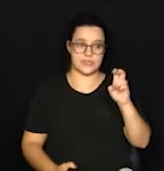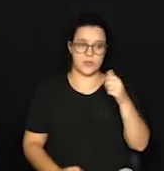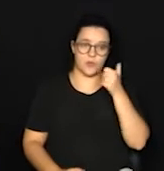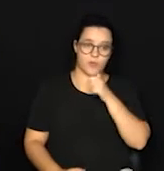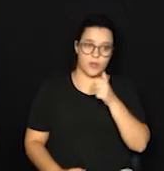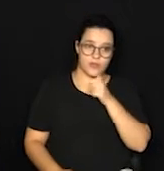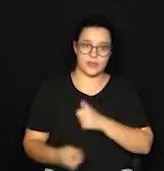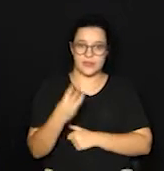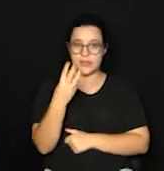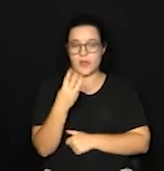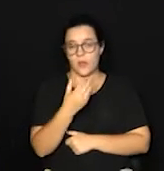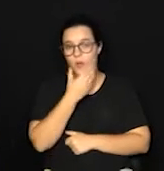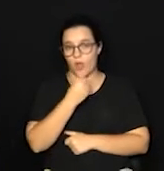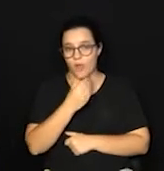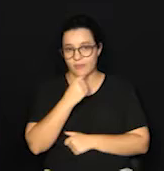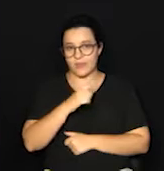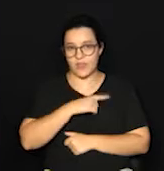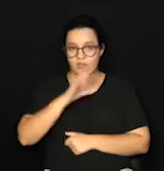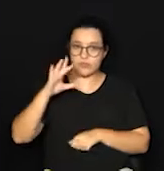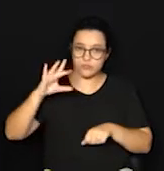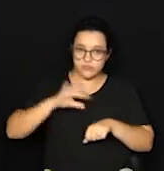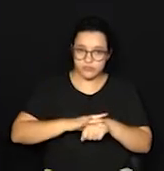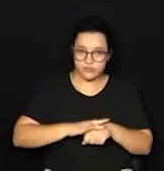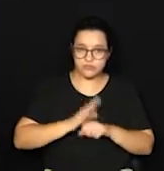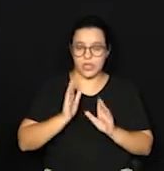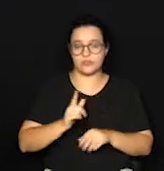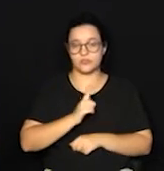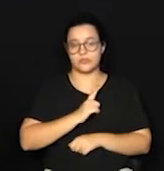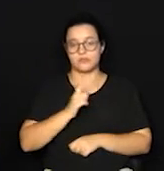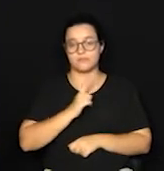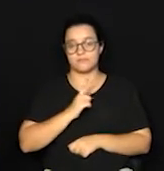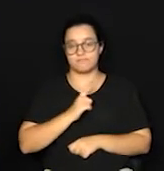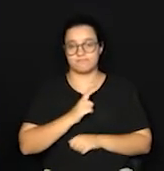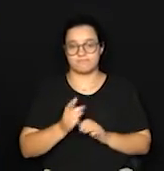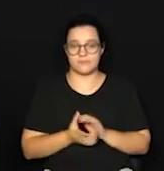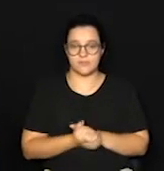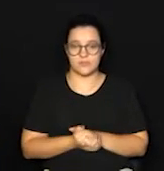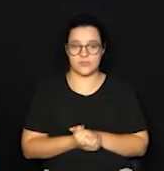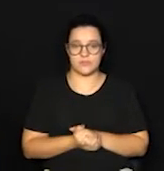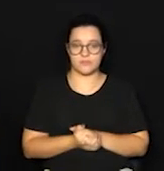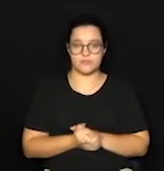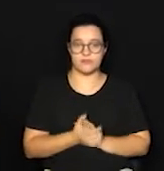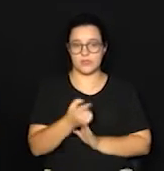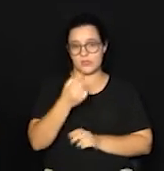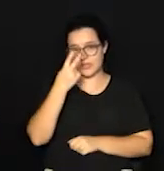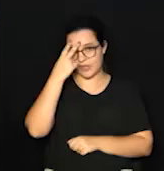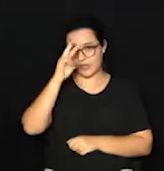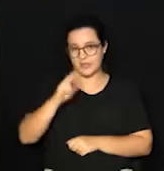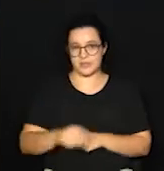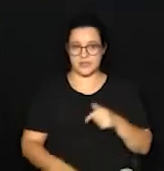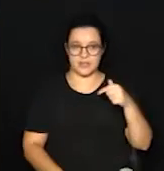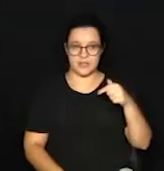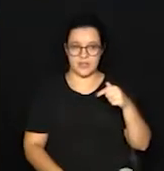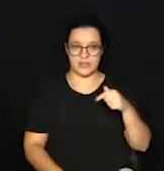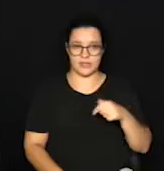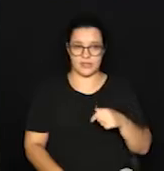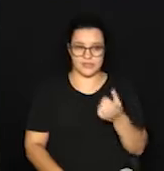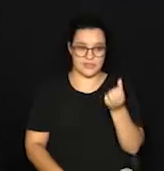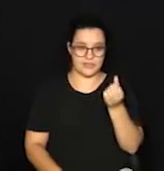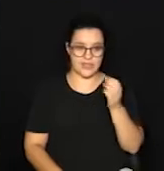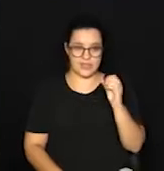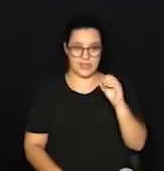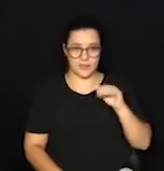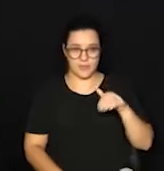homens e todos com comorbidades. Todos com comorbidades e como você disse, 7 tinham mais de 60